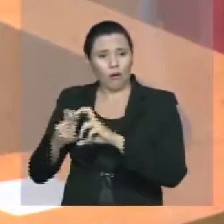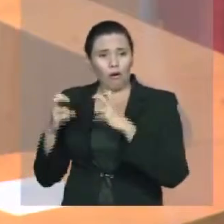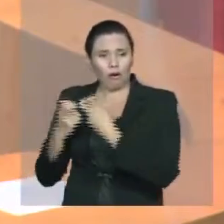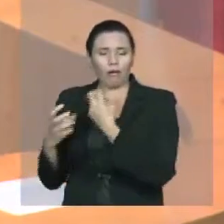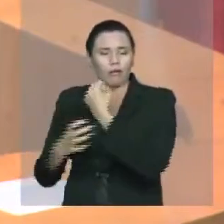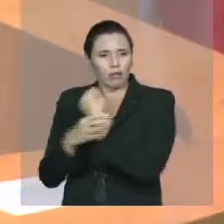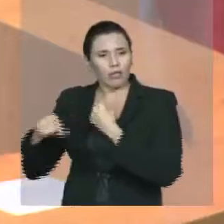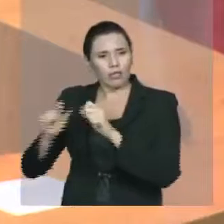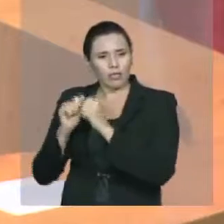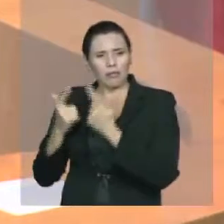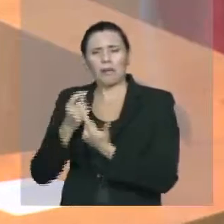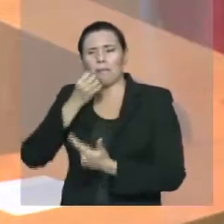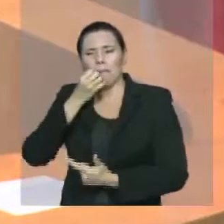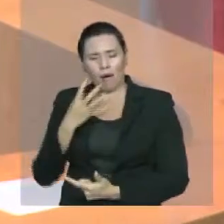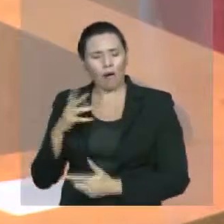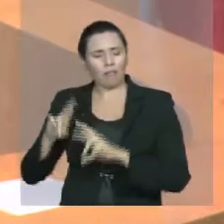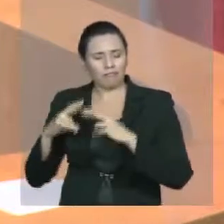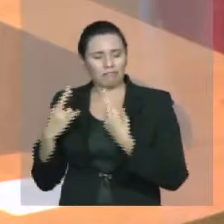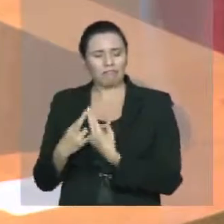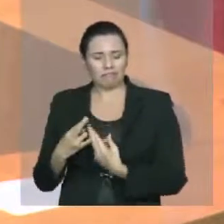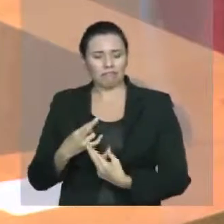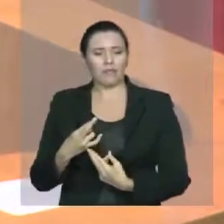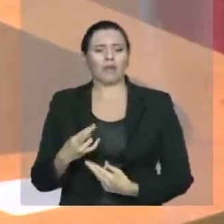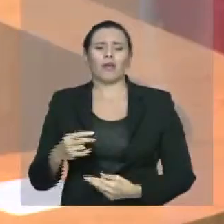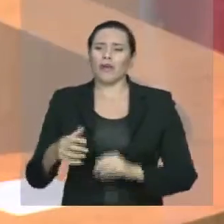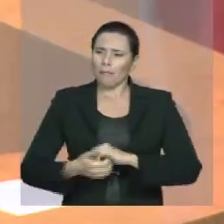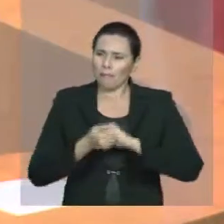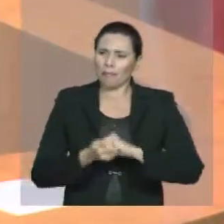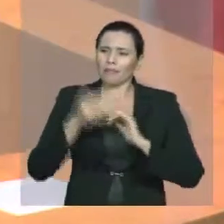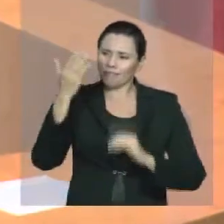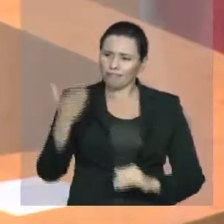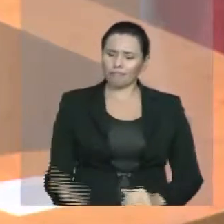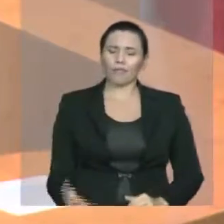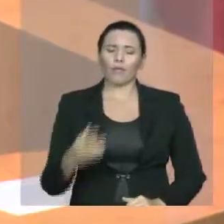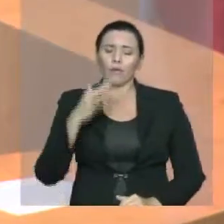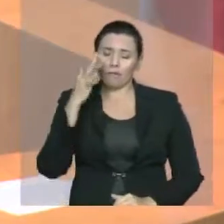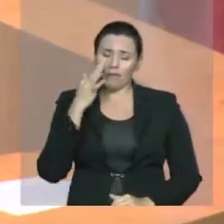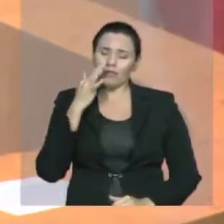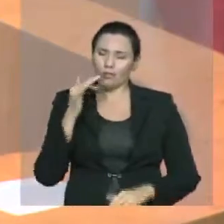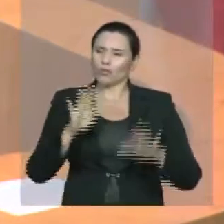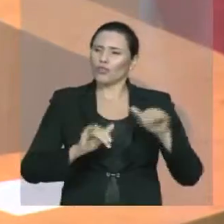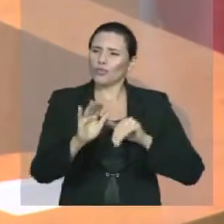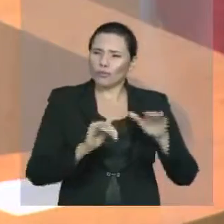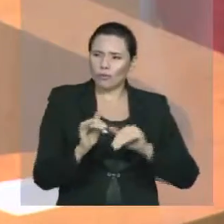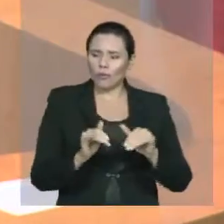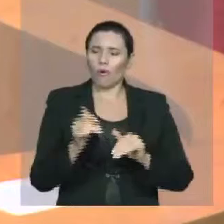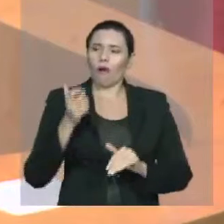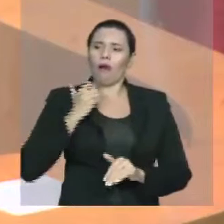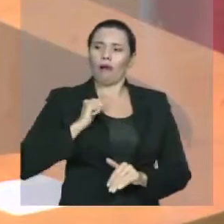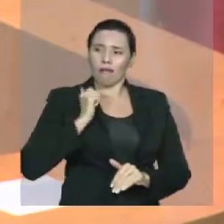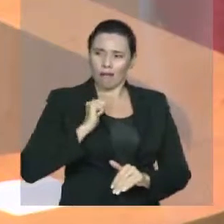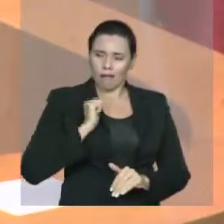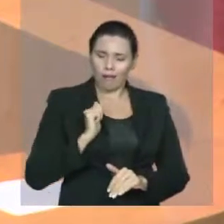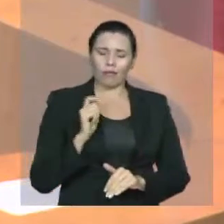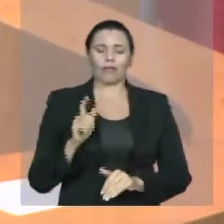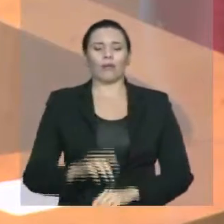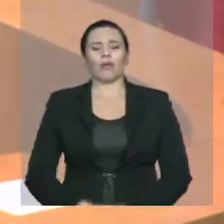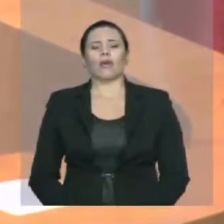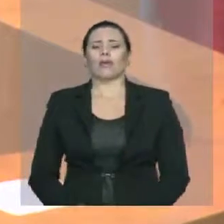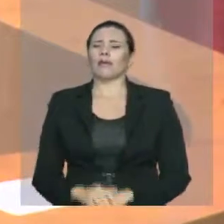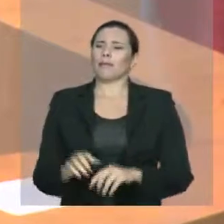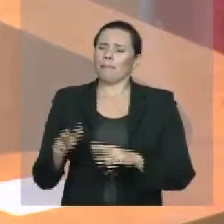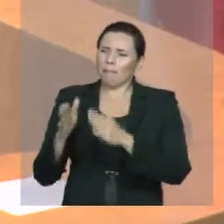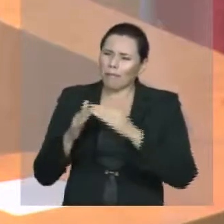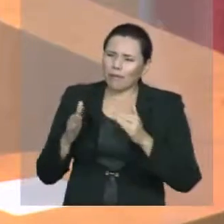dos delegados e, ao mesmo tempo, fazer a solicitação ao governador Flávio Dino pela nomeação